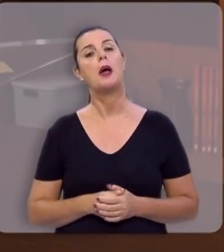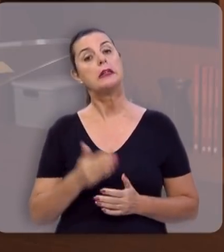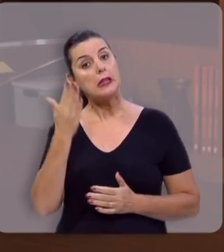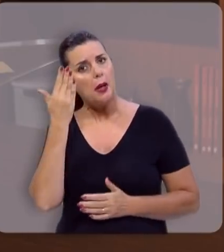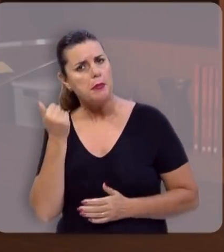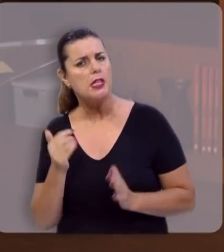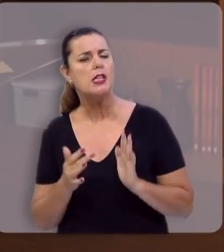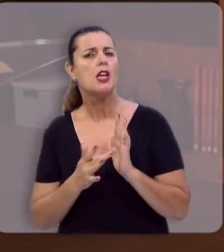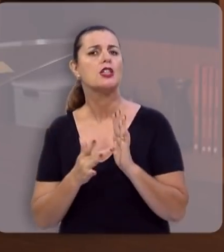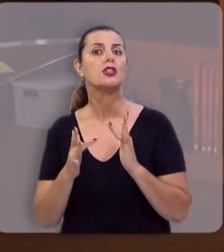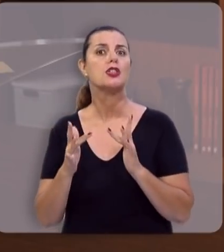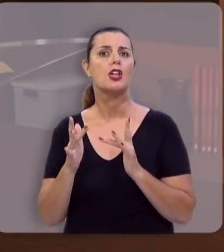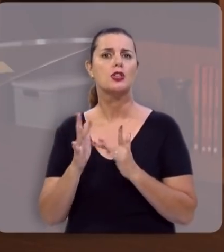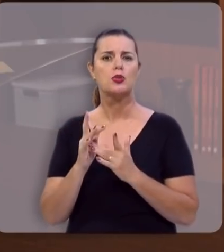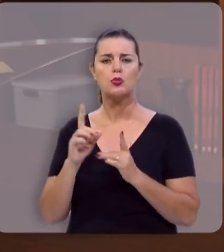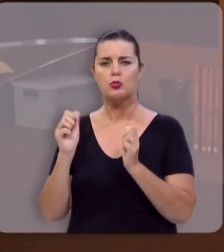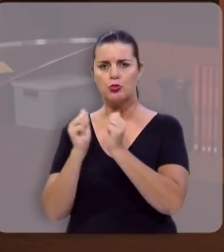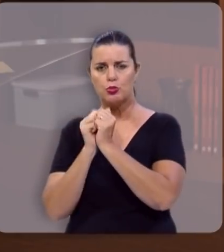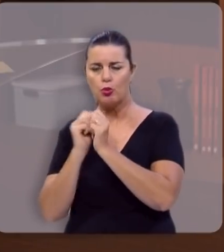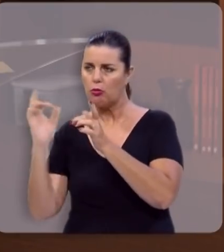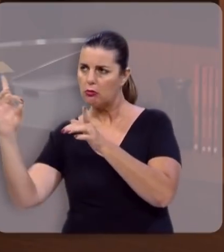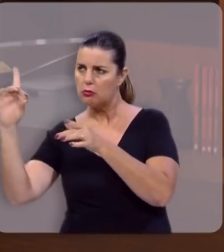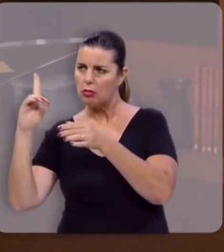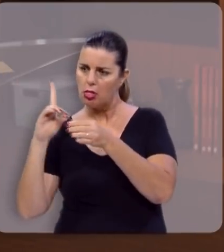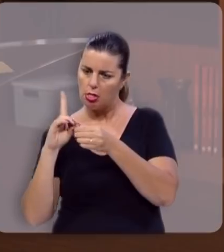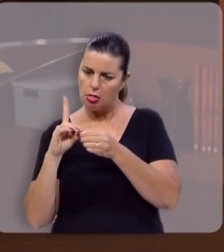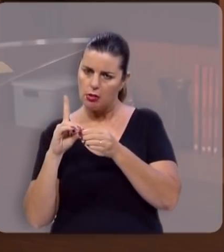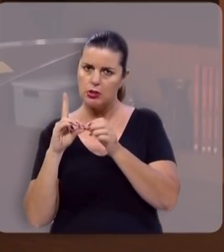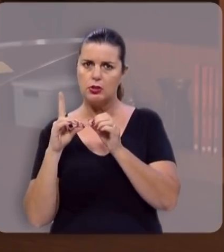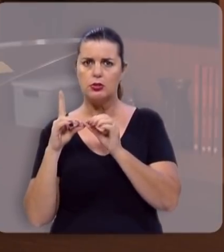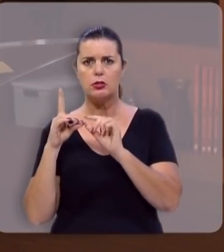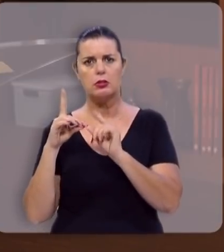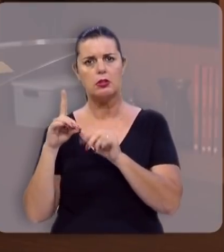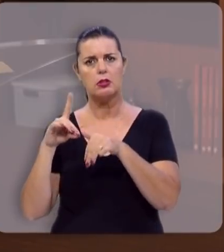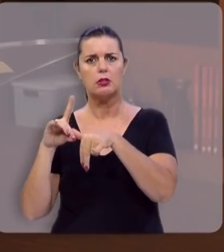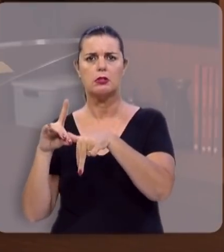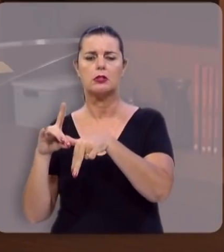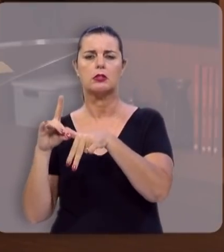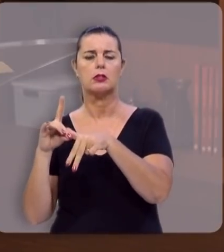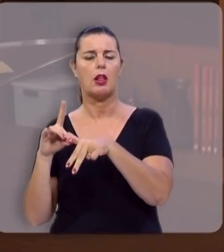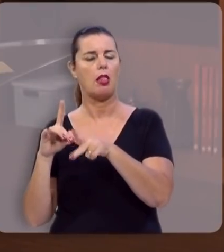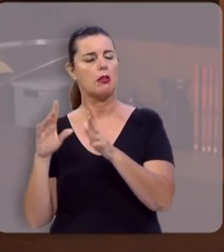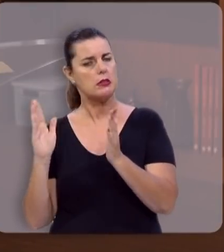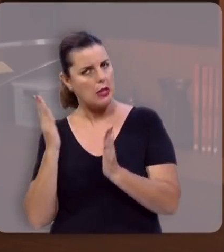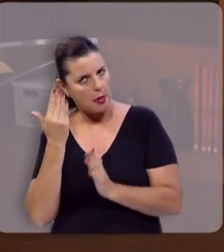Sabia que Deus era com ele, com Jesus. Toda essa teologia está certa.